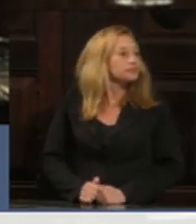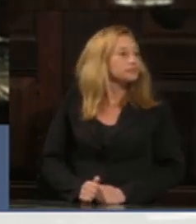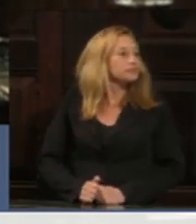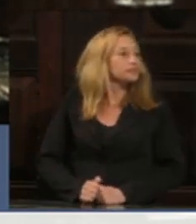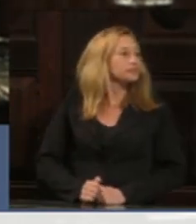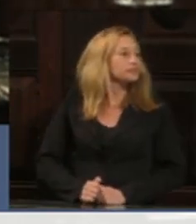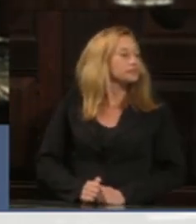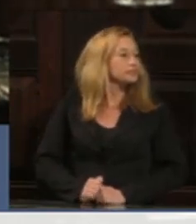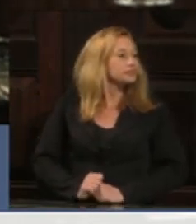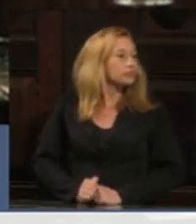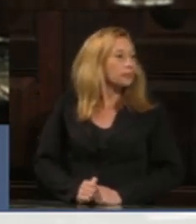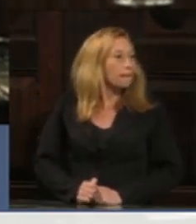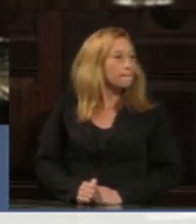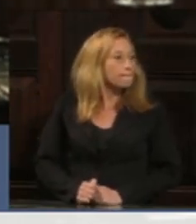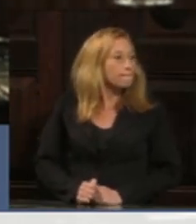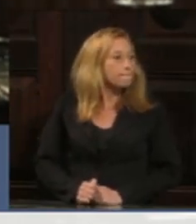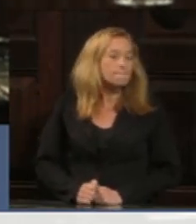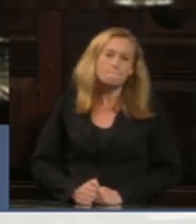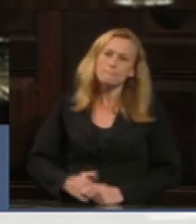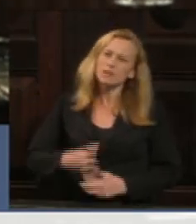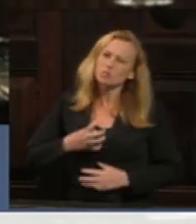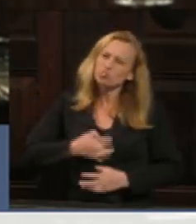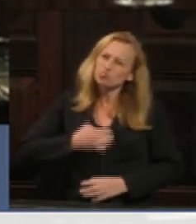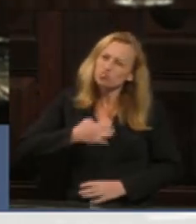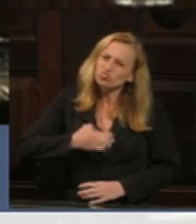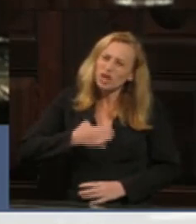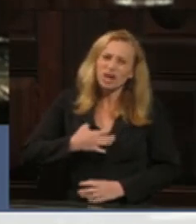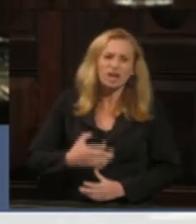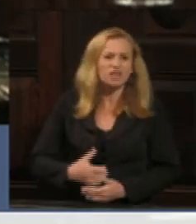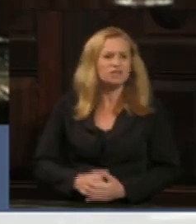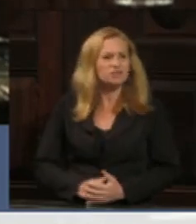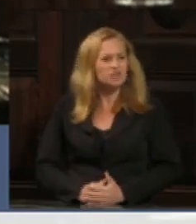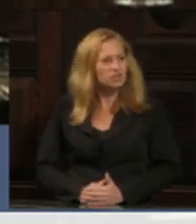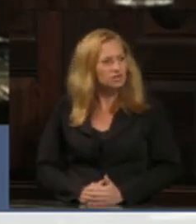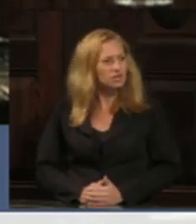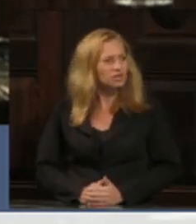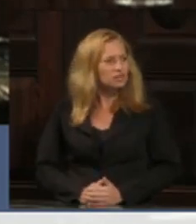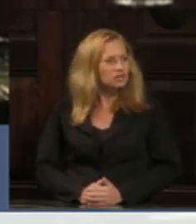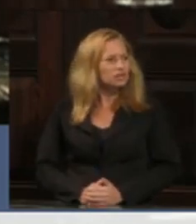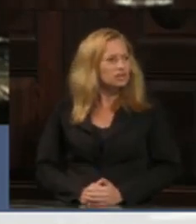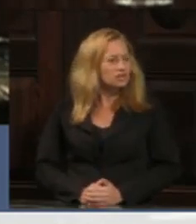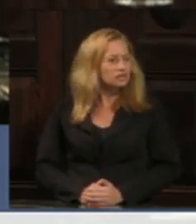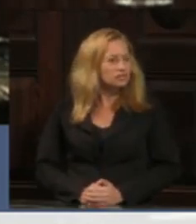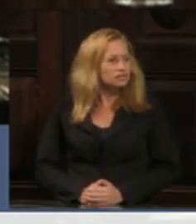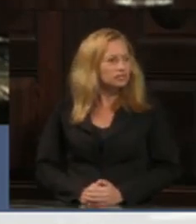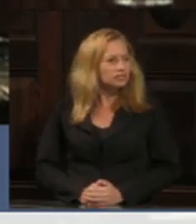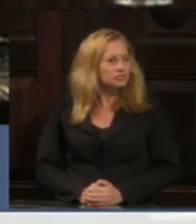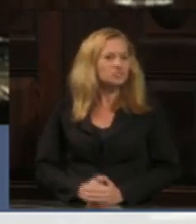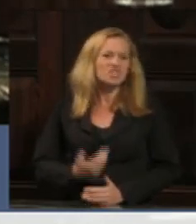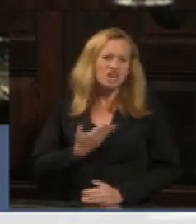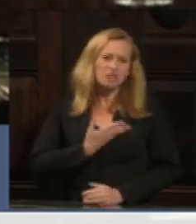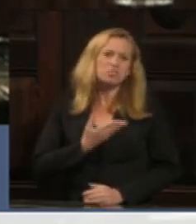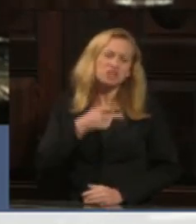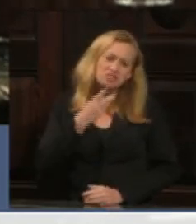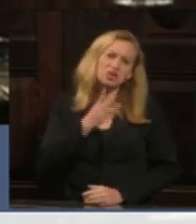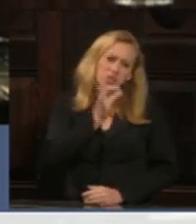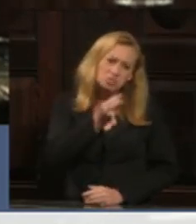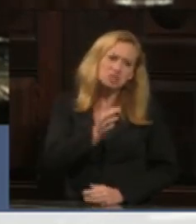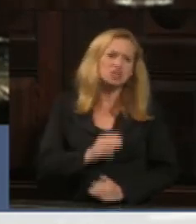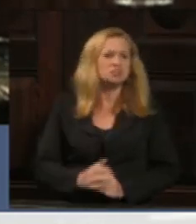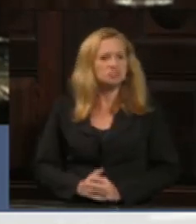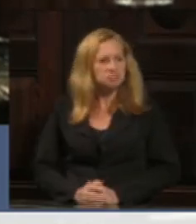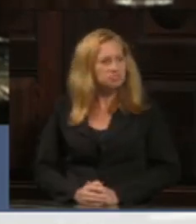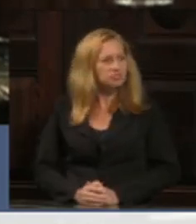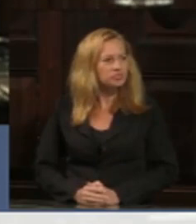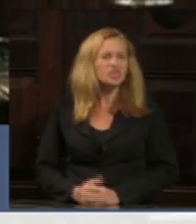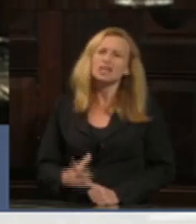do alvo do ódio que Vossa Senhoria, Vossa Excelência, muito bem coloca nessa tarde.